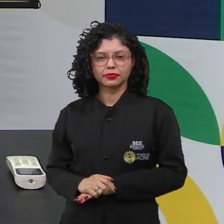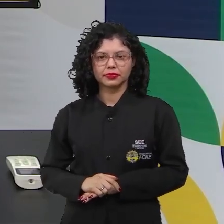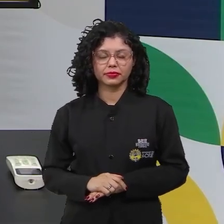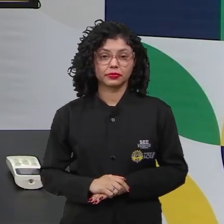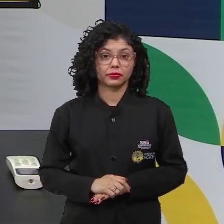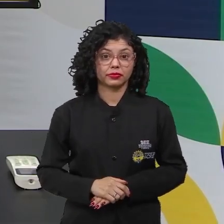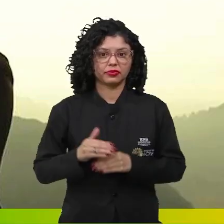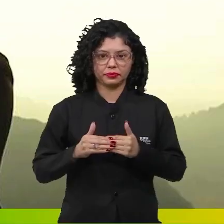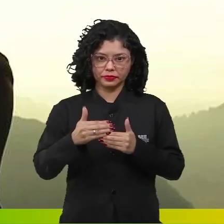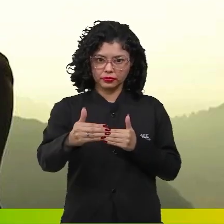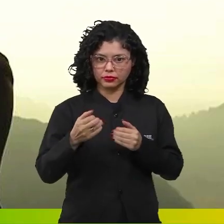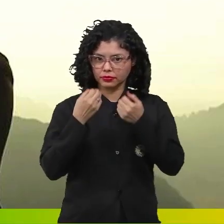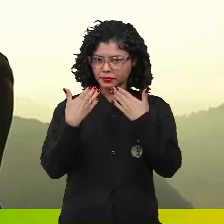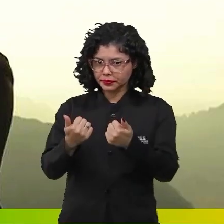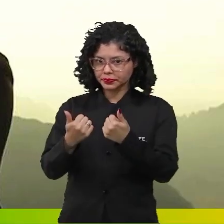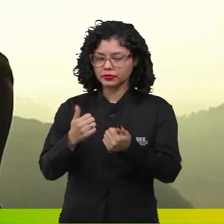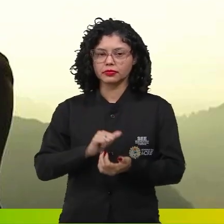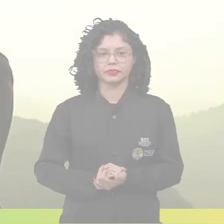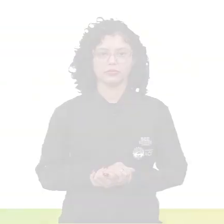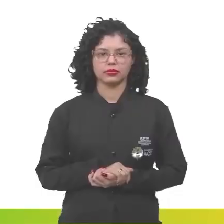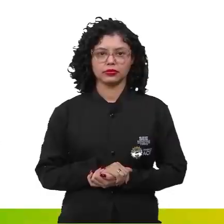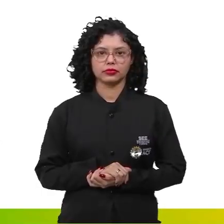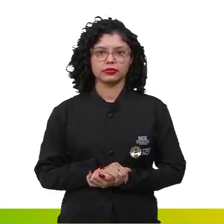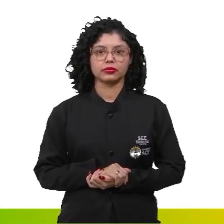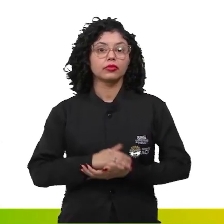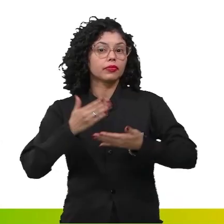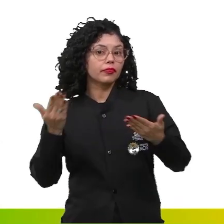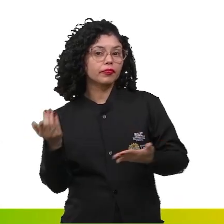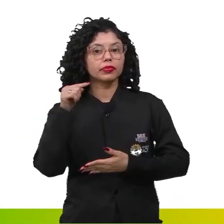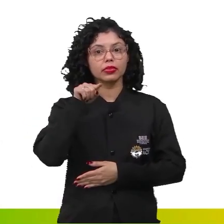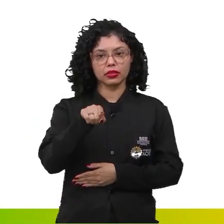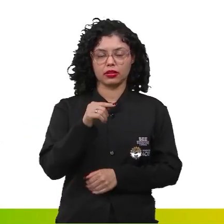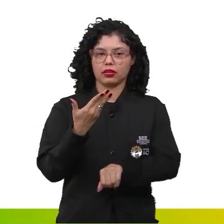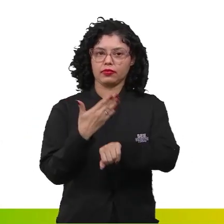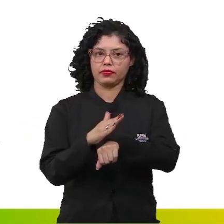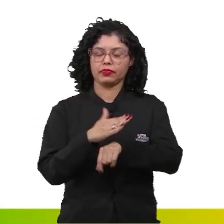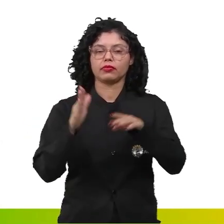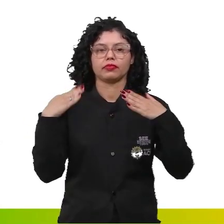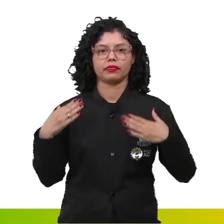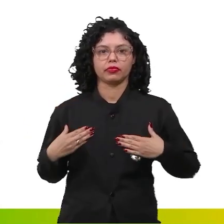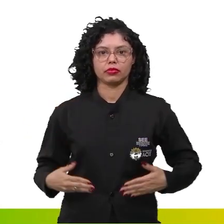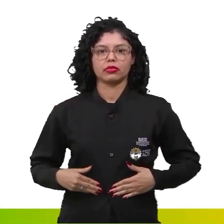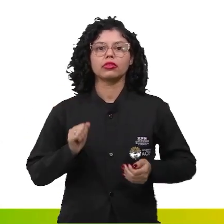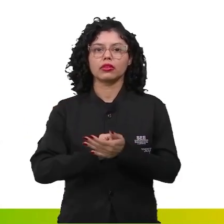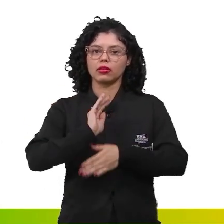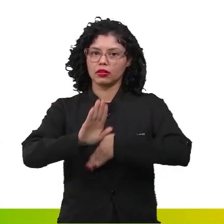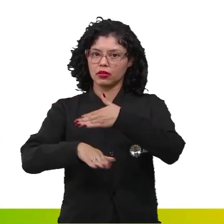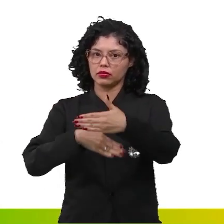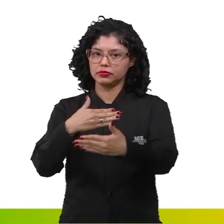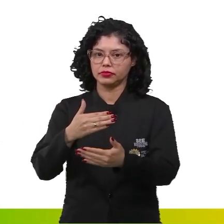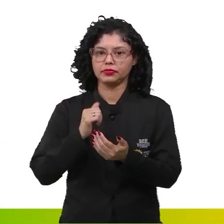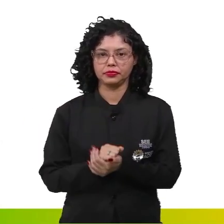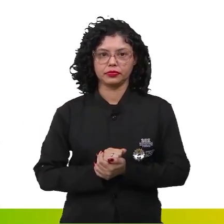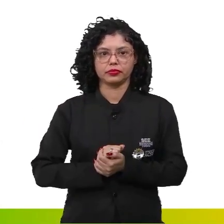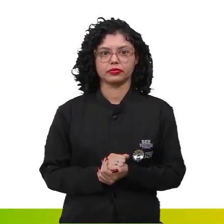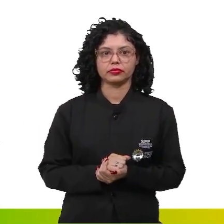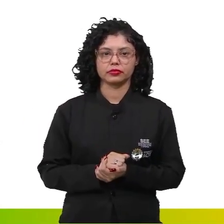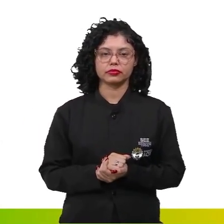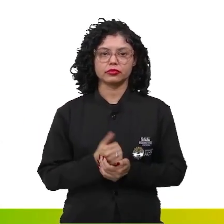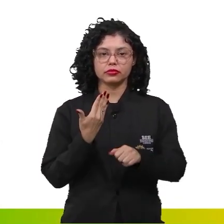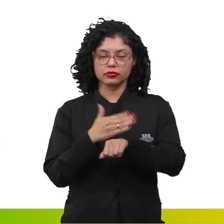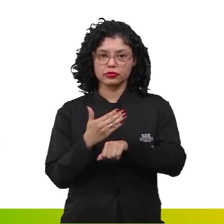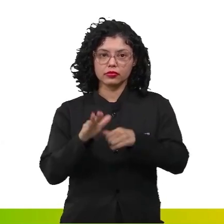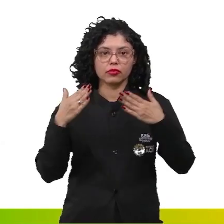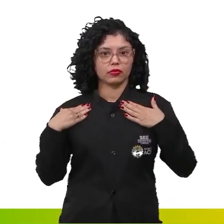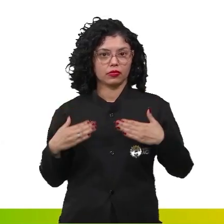Tranquilinho? Podemos avançar? Então, let's go. Então, aqui, ó, nas práticas corporais e processos identitários.